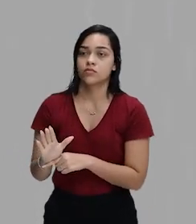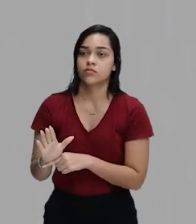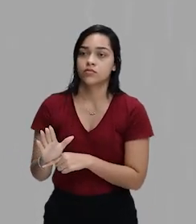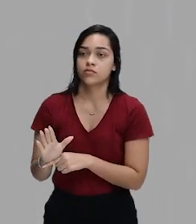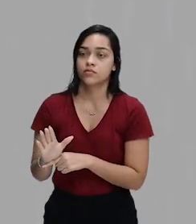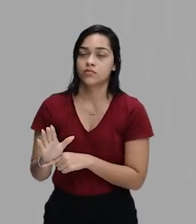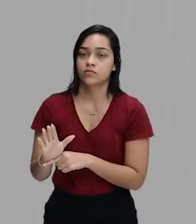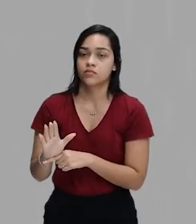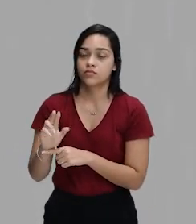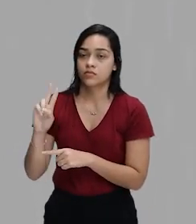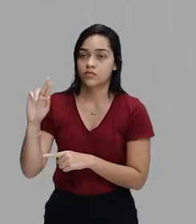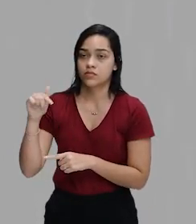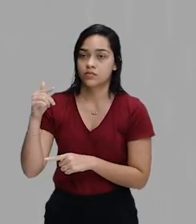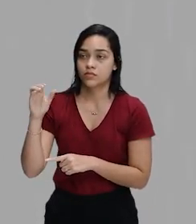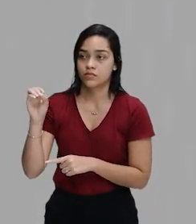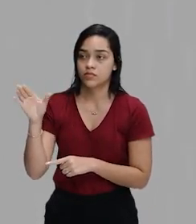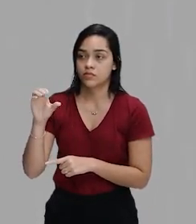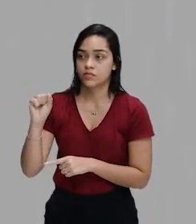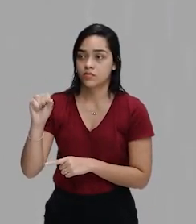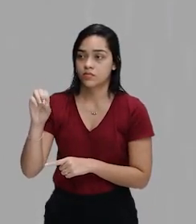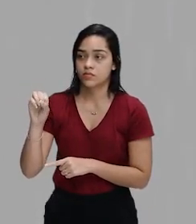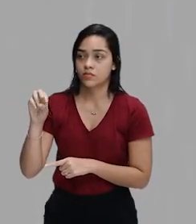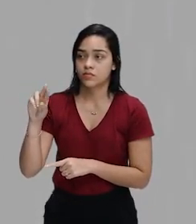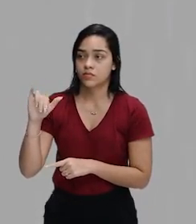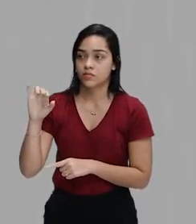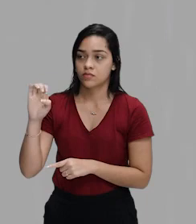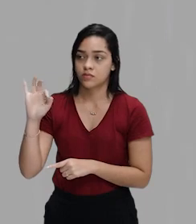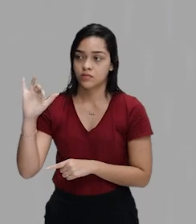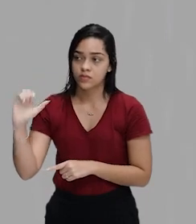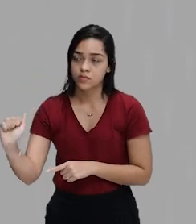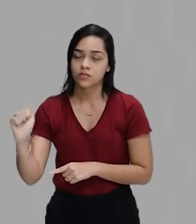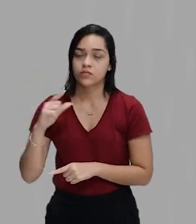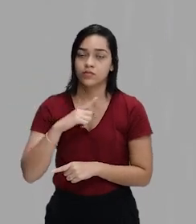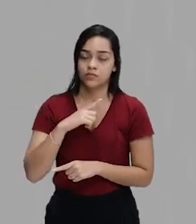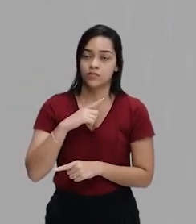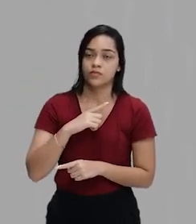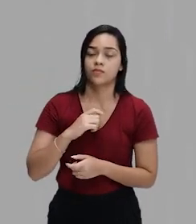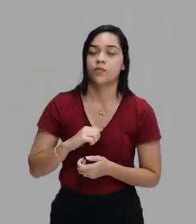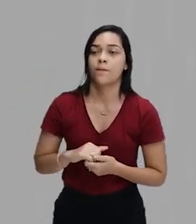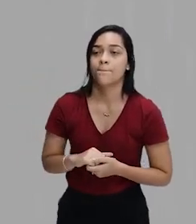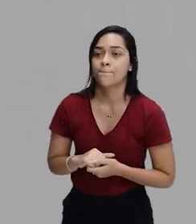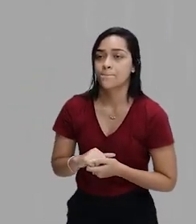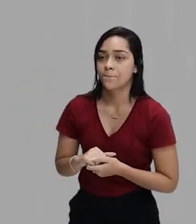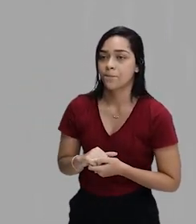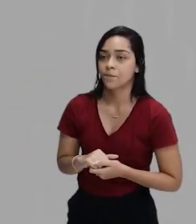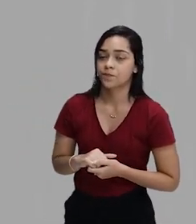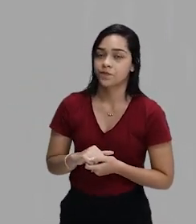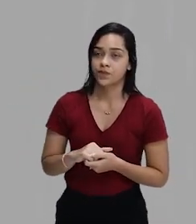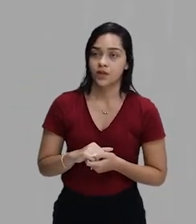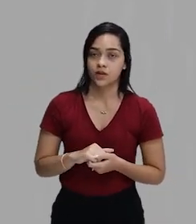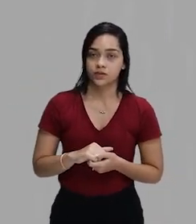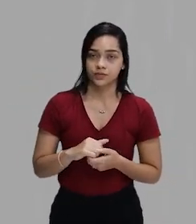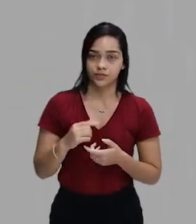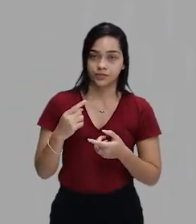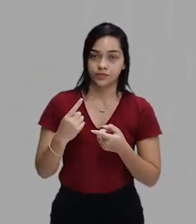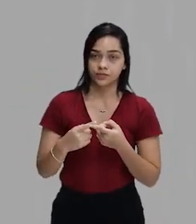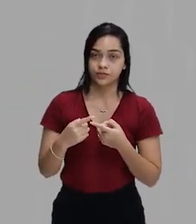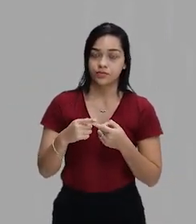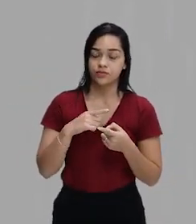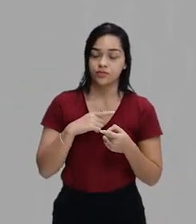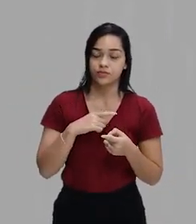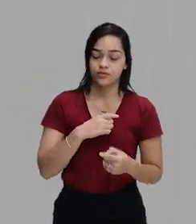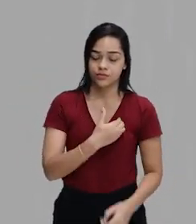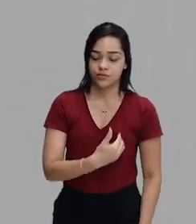da União Soviética. O comunismo soviético, que eu prefiro chamar de socialismo, o